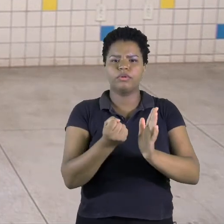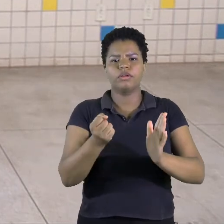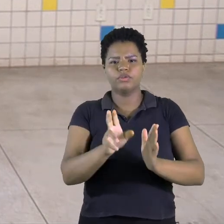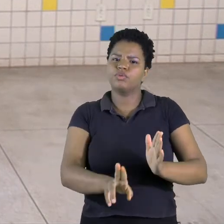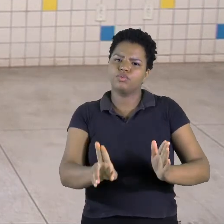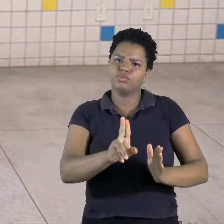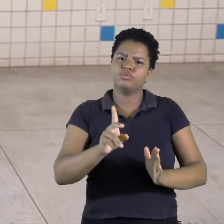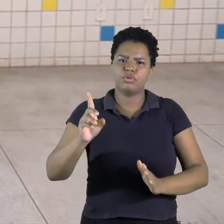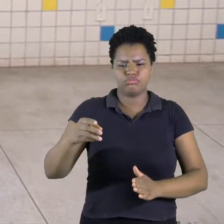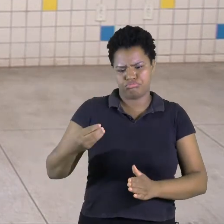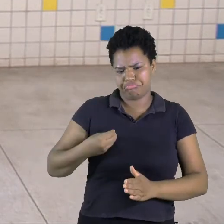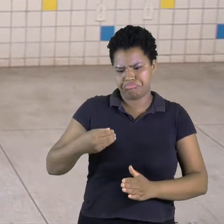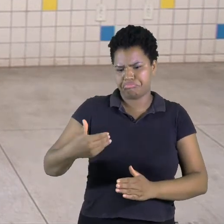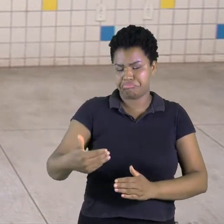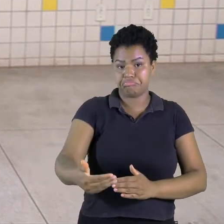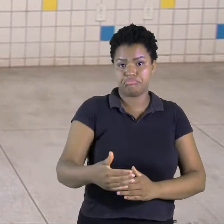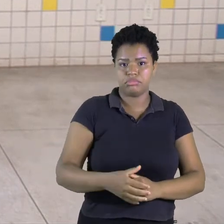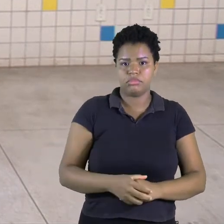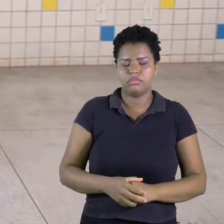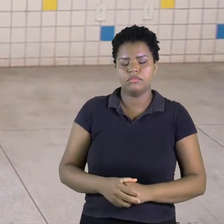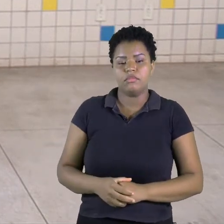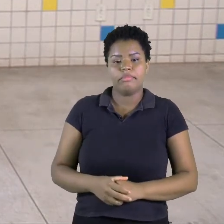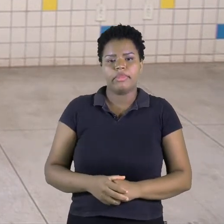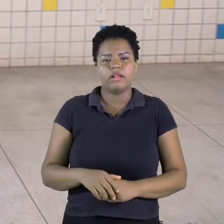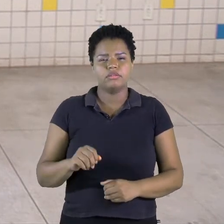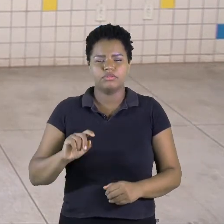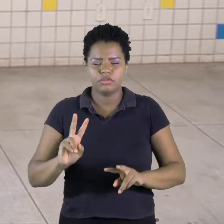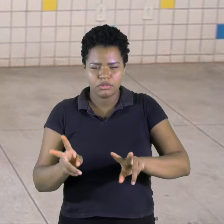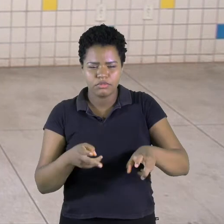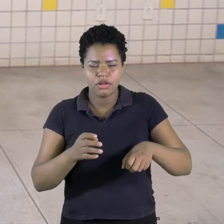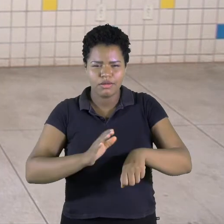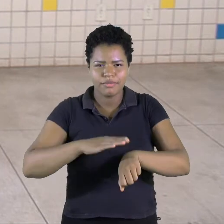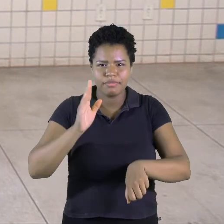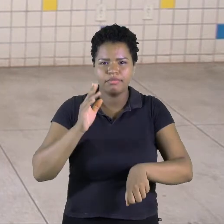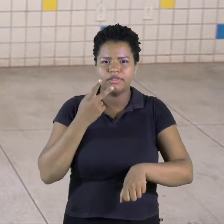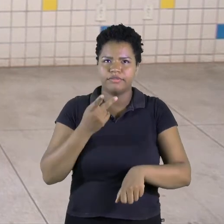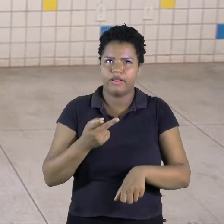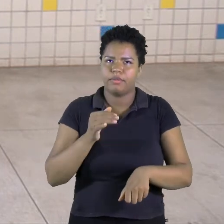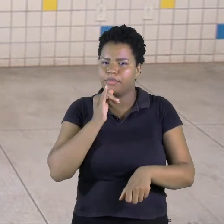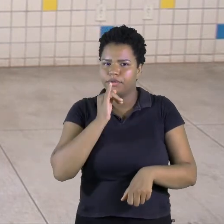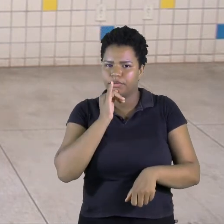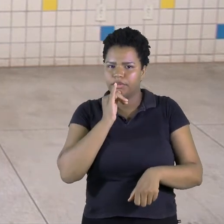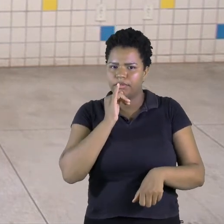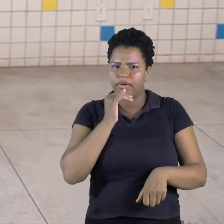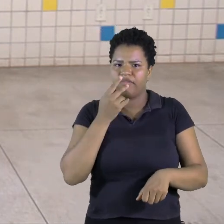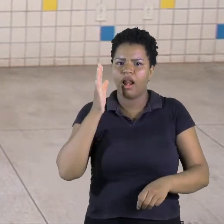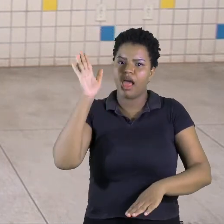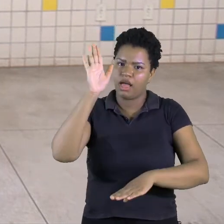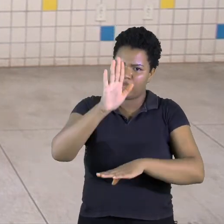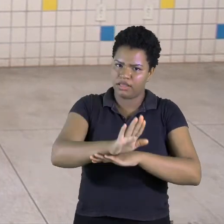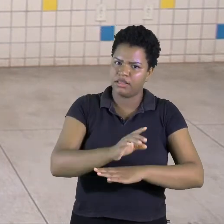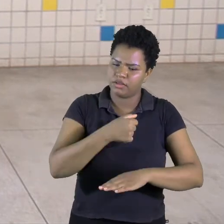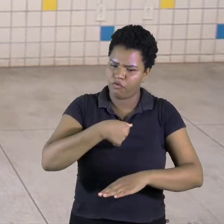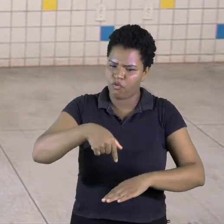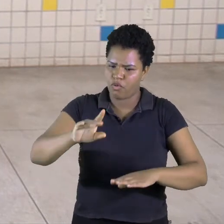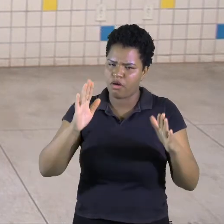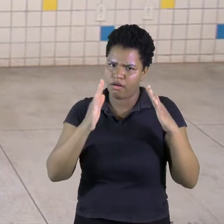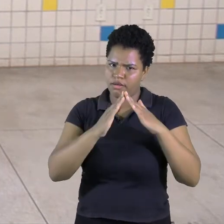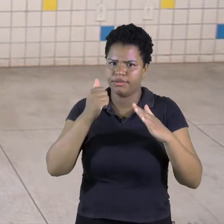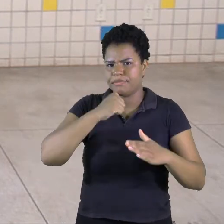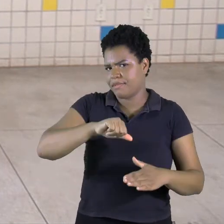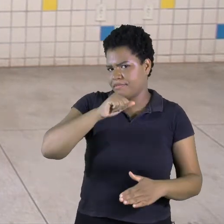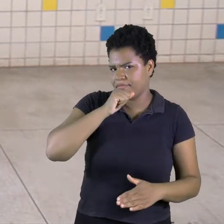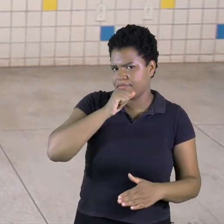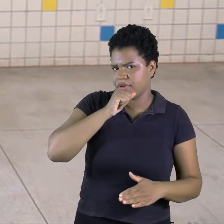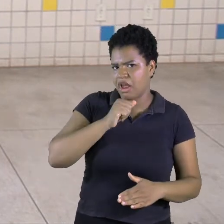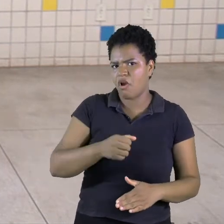dia. Por exemplo, se fôssemos explorar mais um pouquinho, quando você fala assim, ó, à tarde vou à casa da minha mãe, ou da minha avó, da